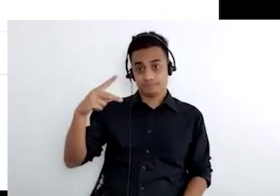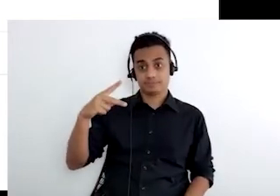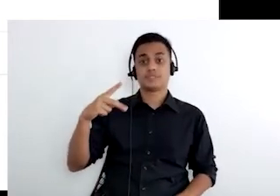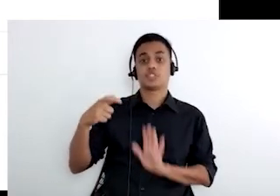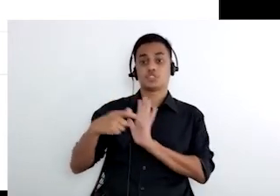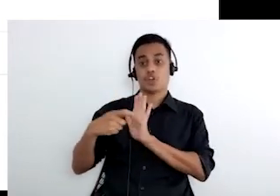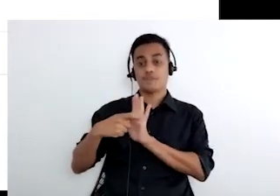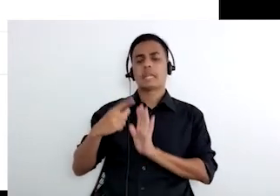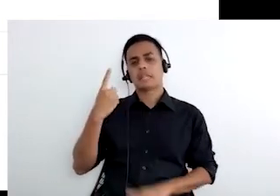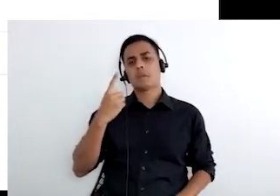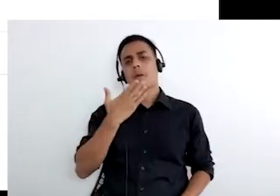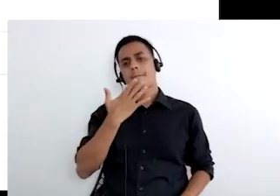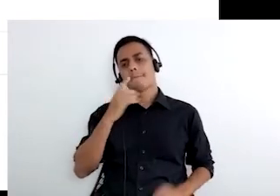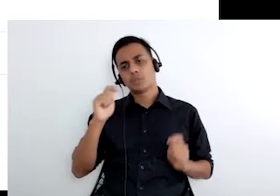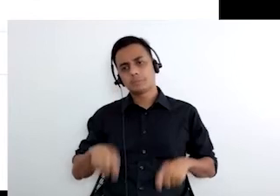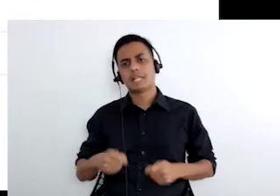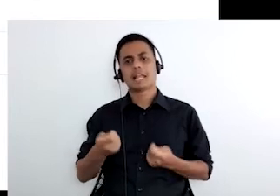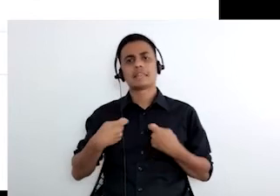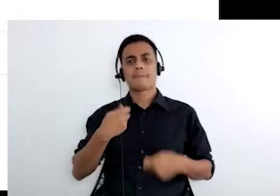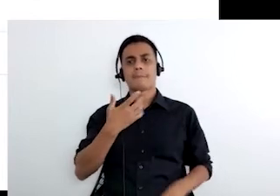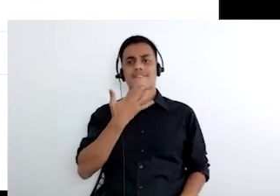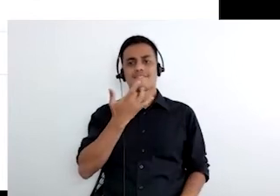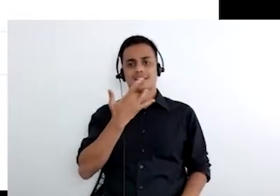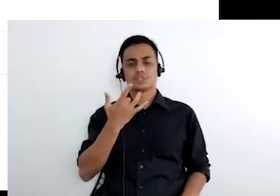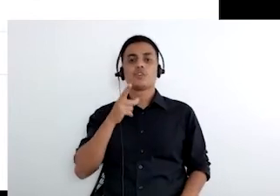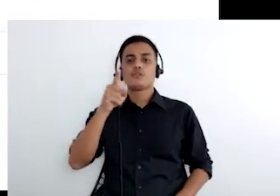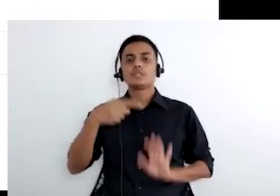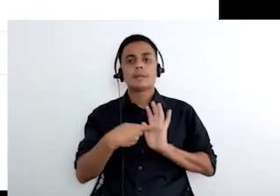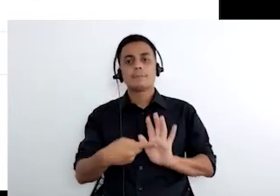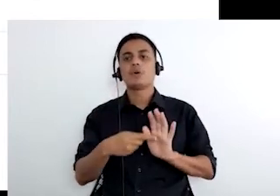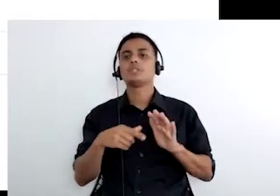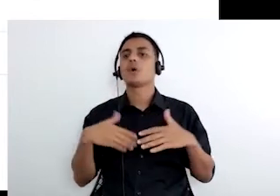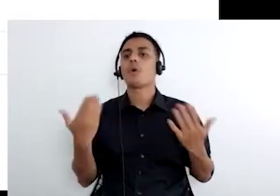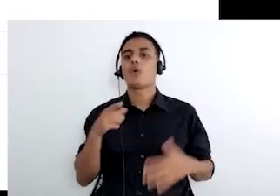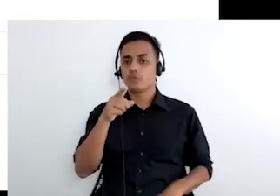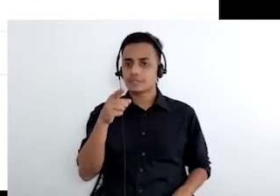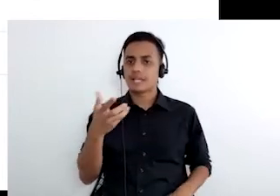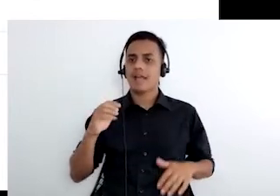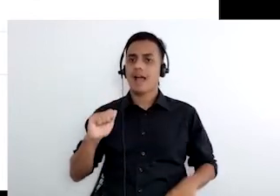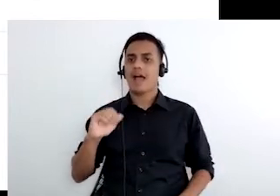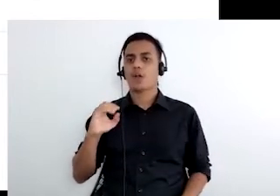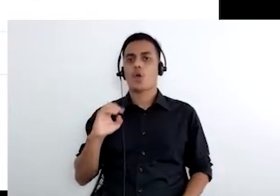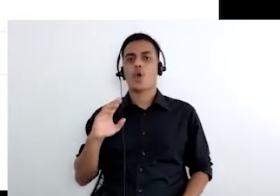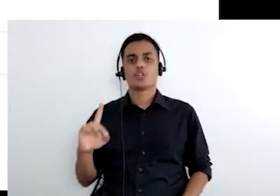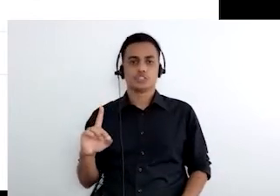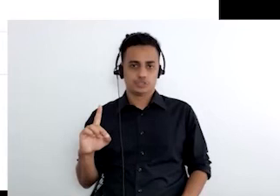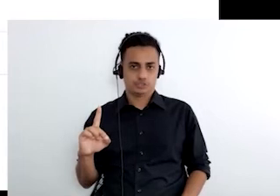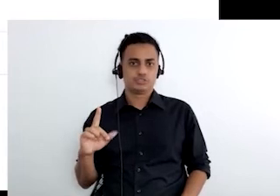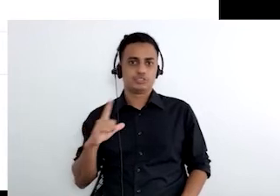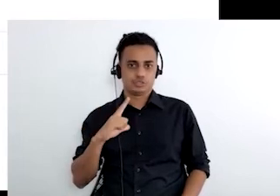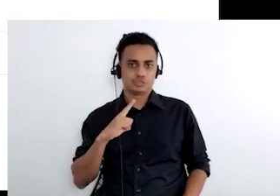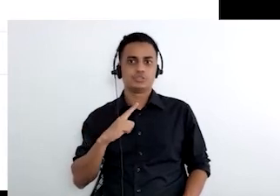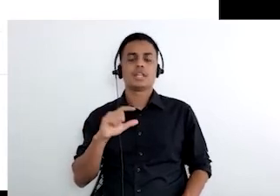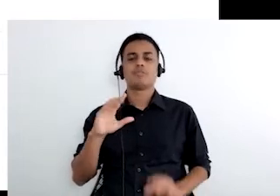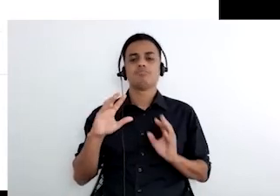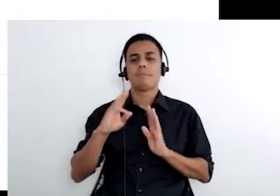de facilitar para a gente, que é você indicar que você quer um acorde, que é a função chord, o método chord, que